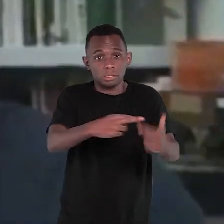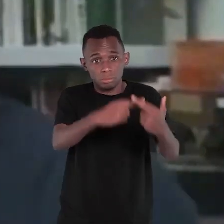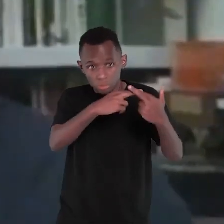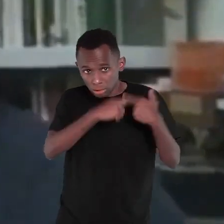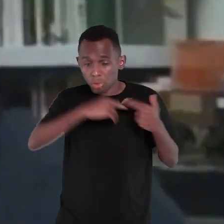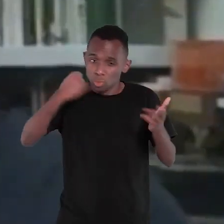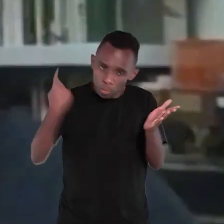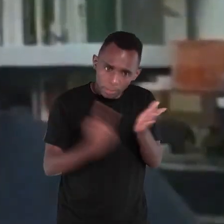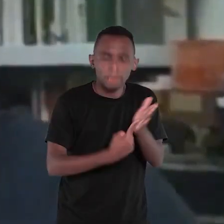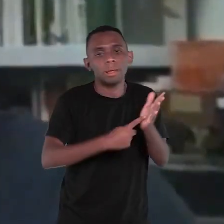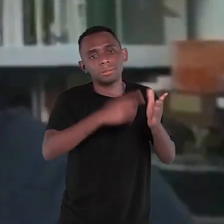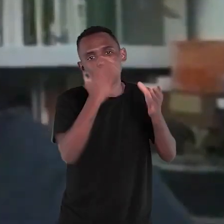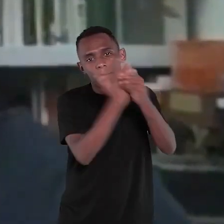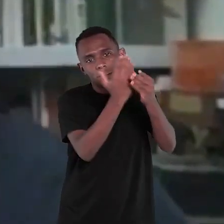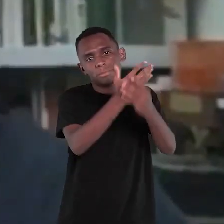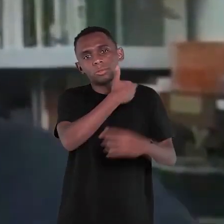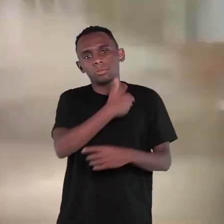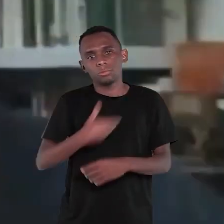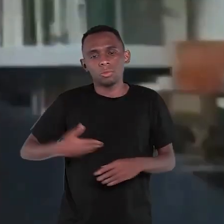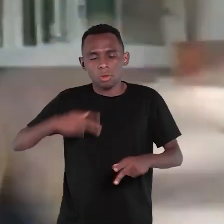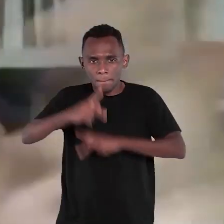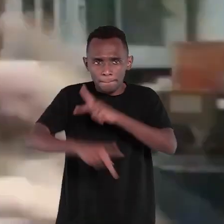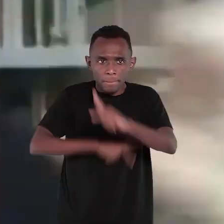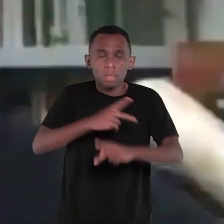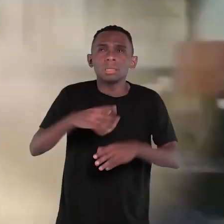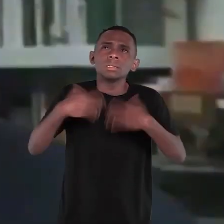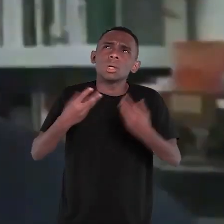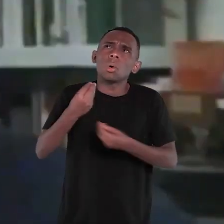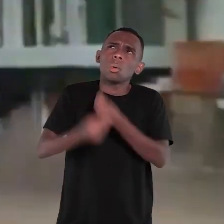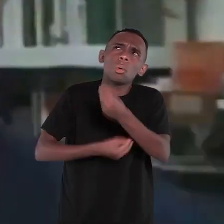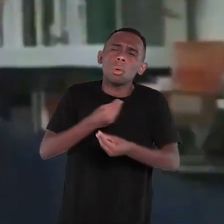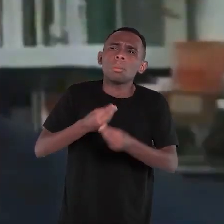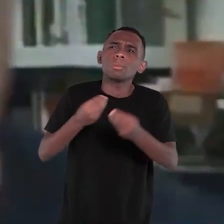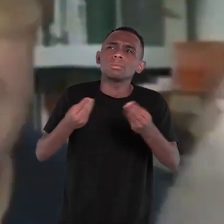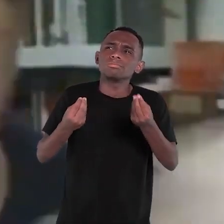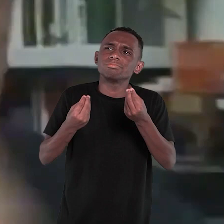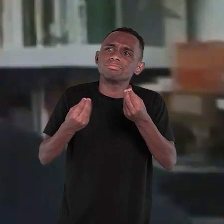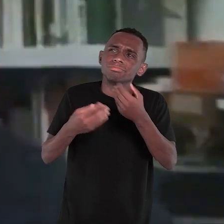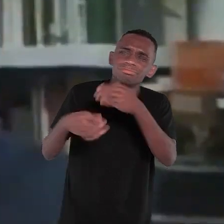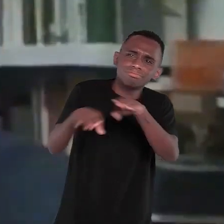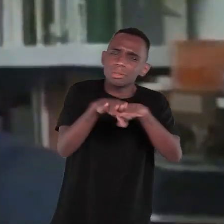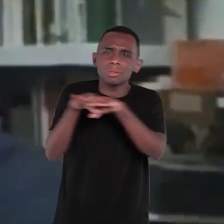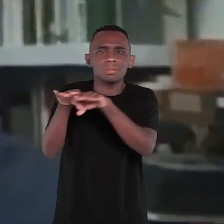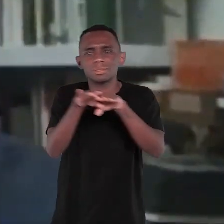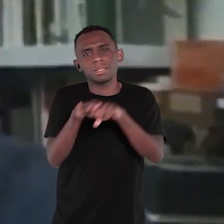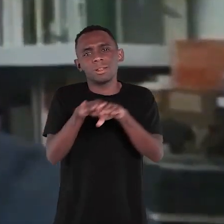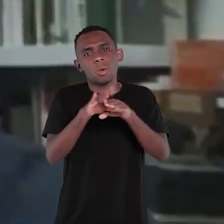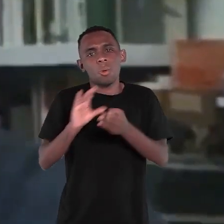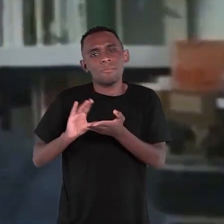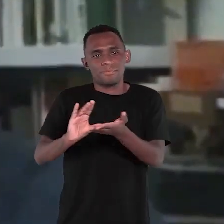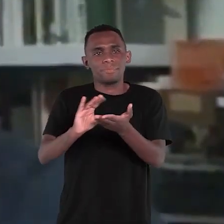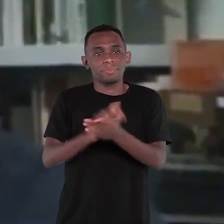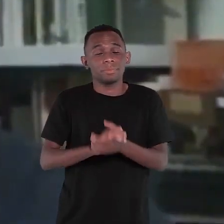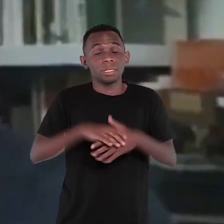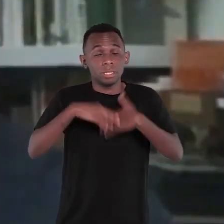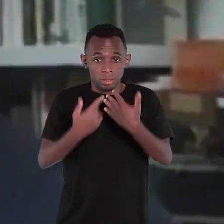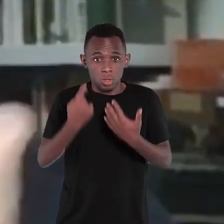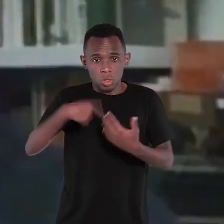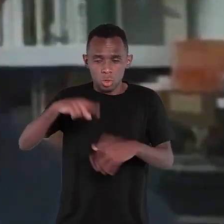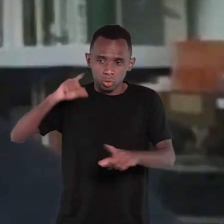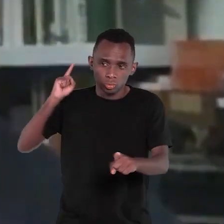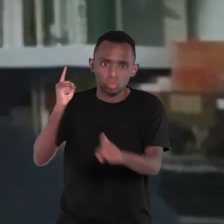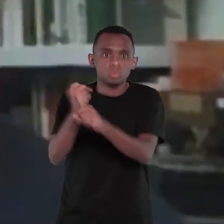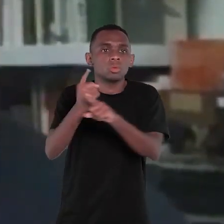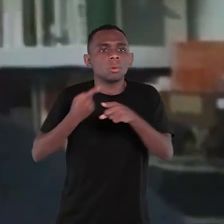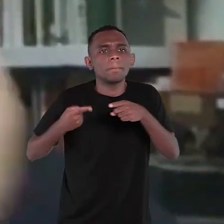da biblioteca pública é esse, né? Então, como compatibilizar isso com a remuneração do material e tal? E aí a